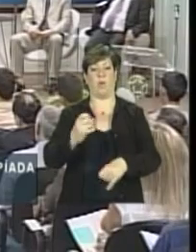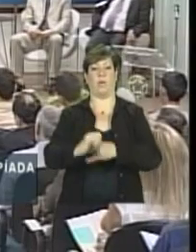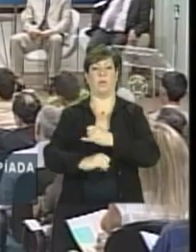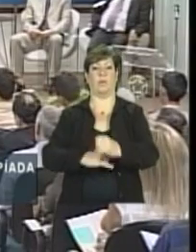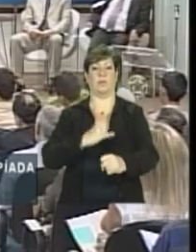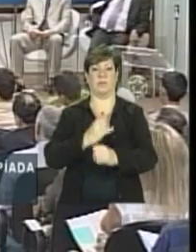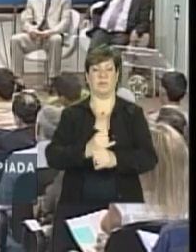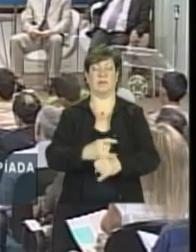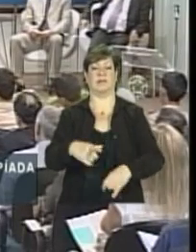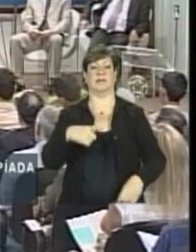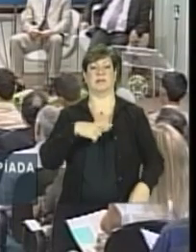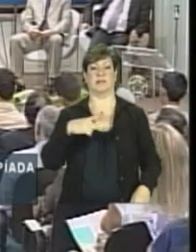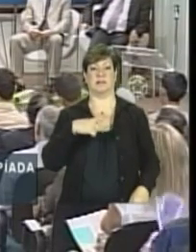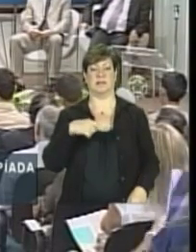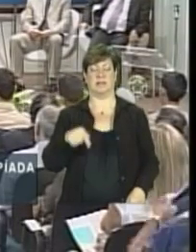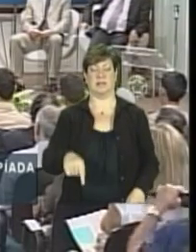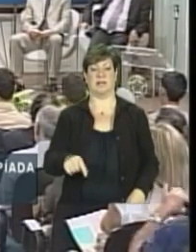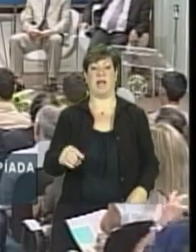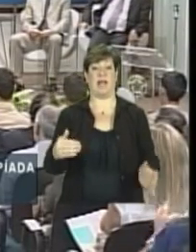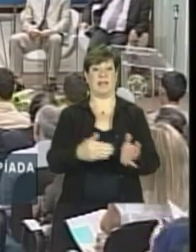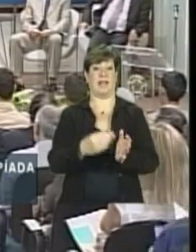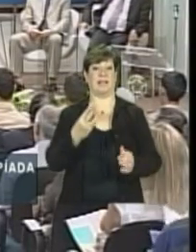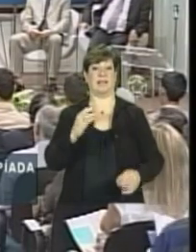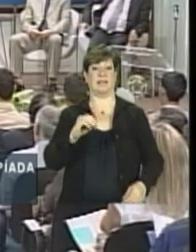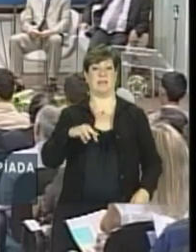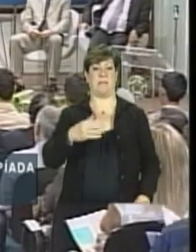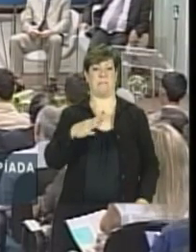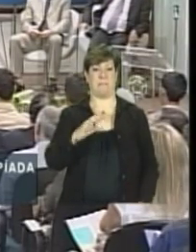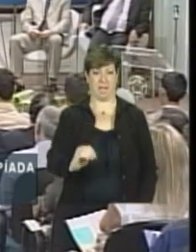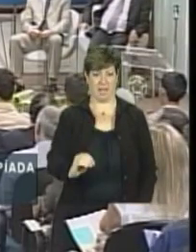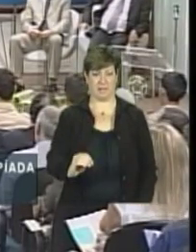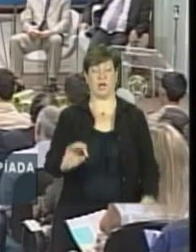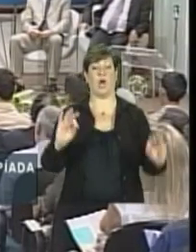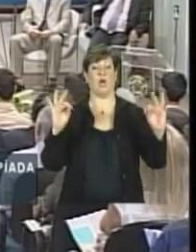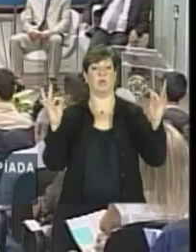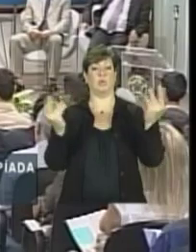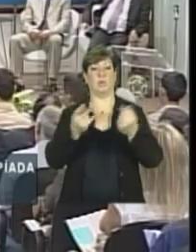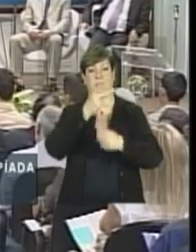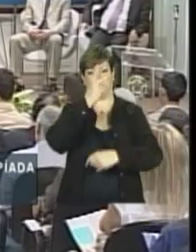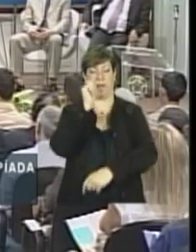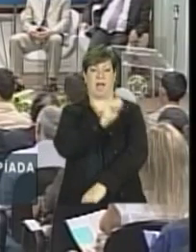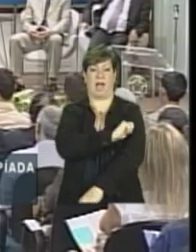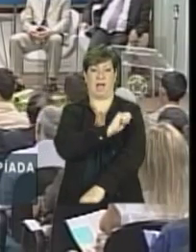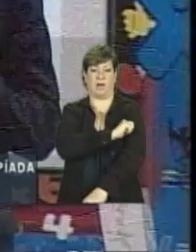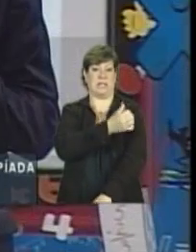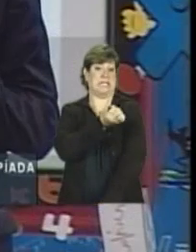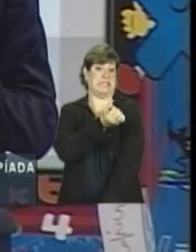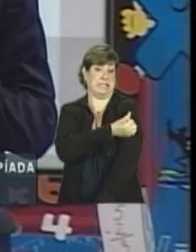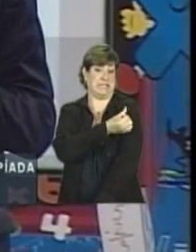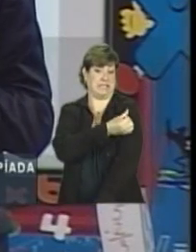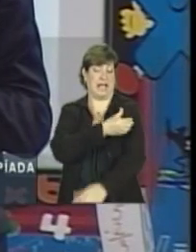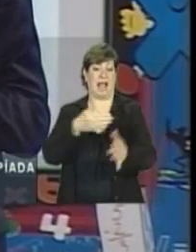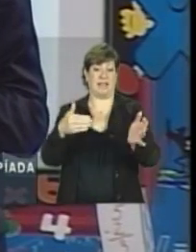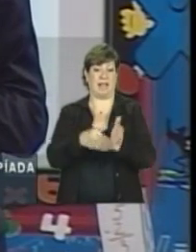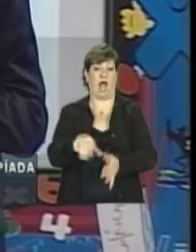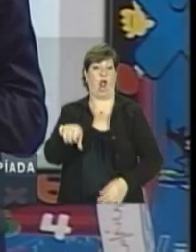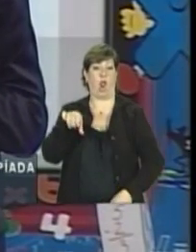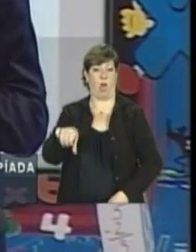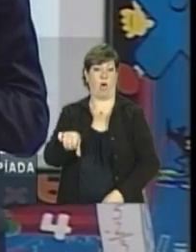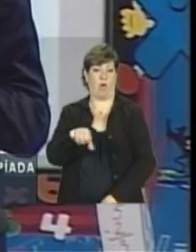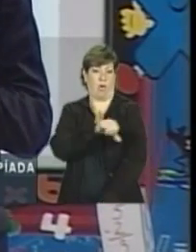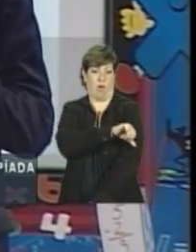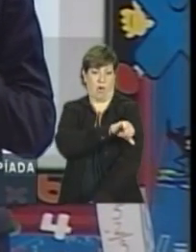da Olimpíada e faça a inscrição até 30 de março. E todos os alunos do sexto ao nono e do ensino médio poderão